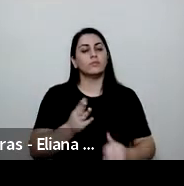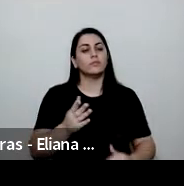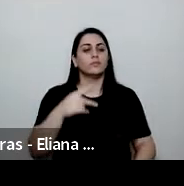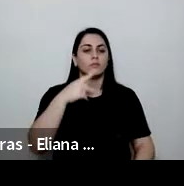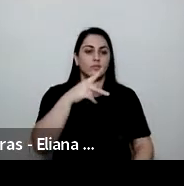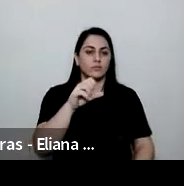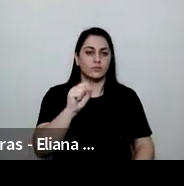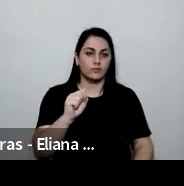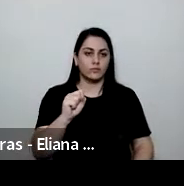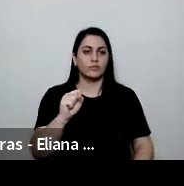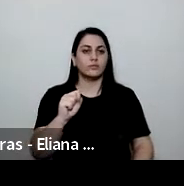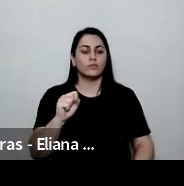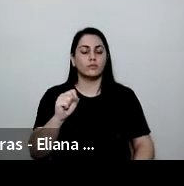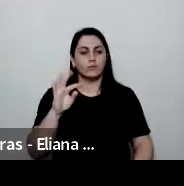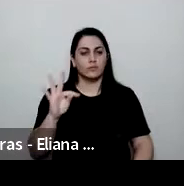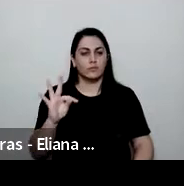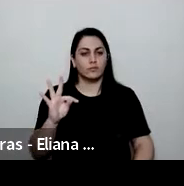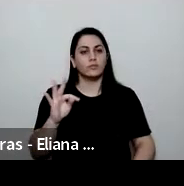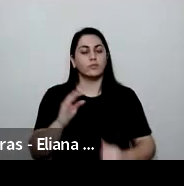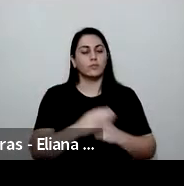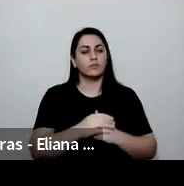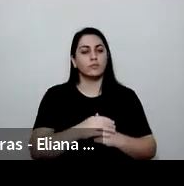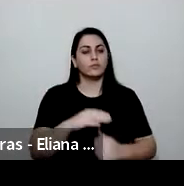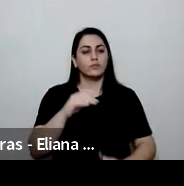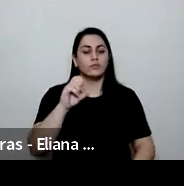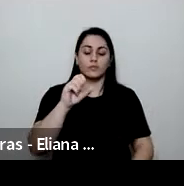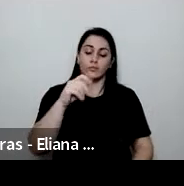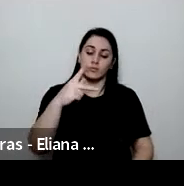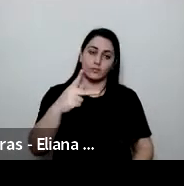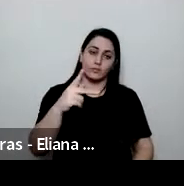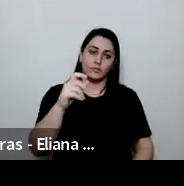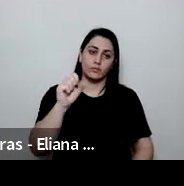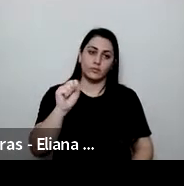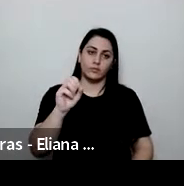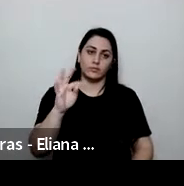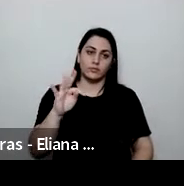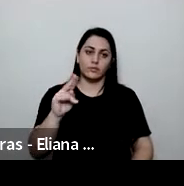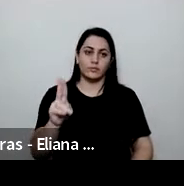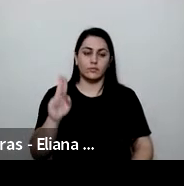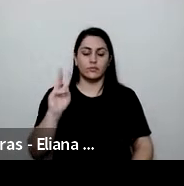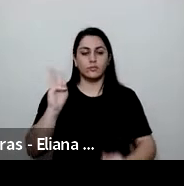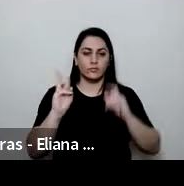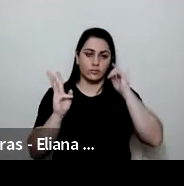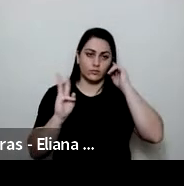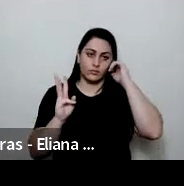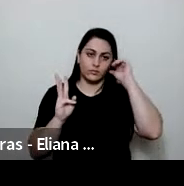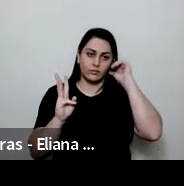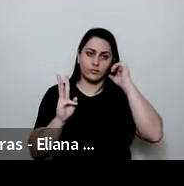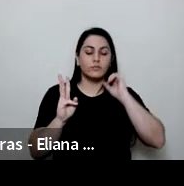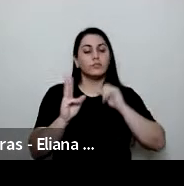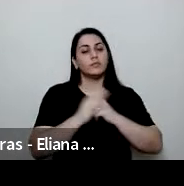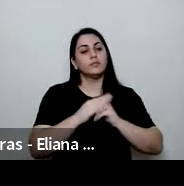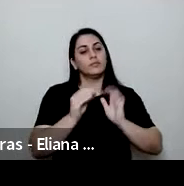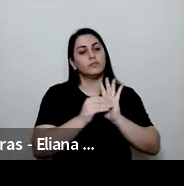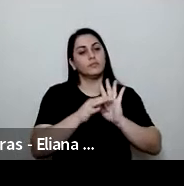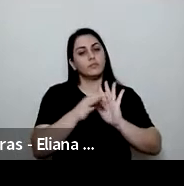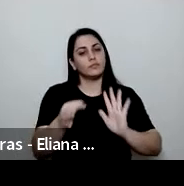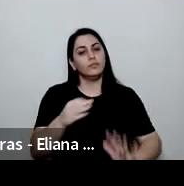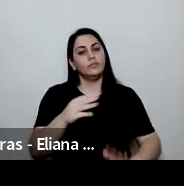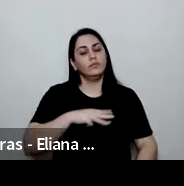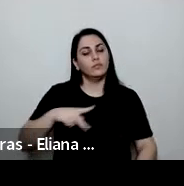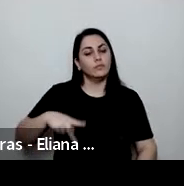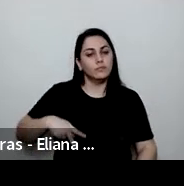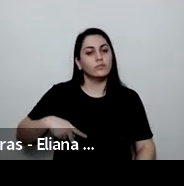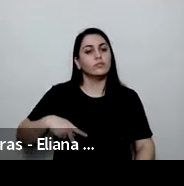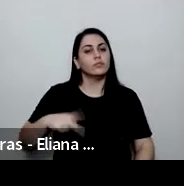dos trabalhadores Unificado PSTU Maranhão parecer do Ministério Público eleitoral é medido pelo procurador eu tô Araújo